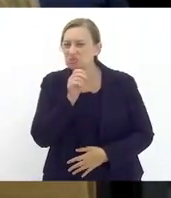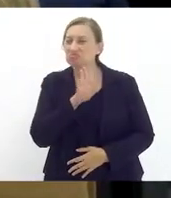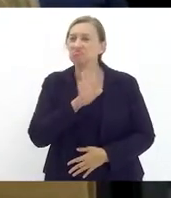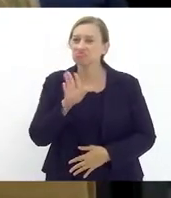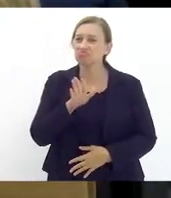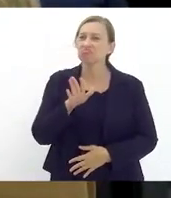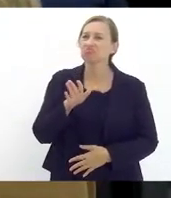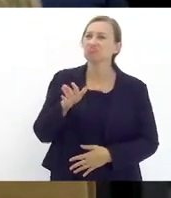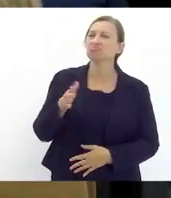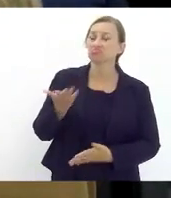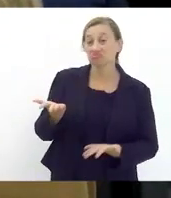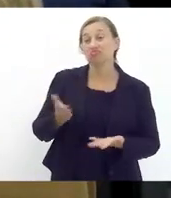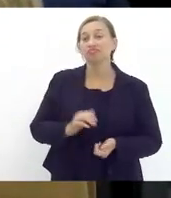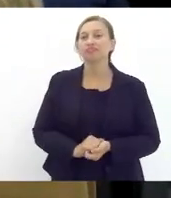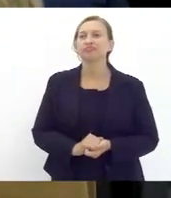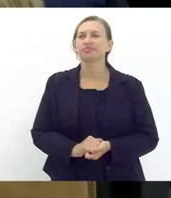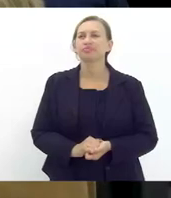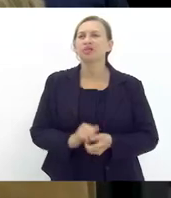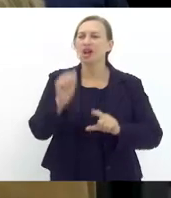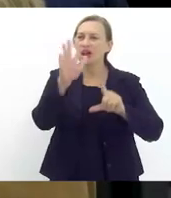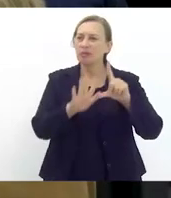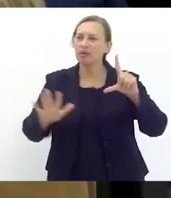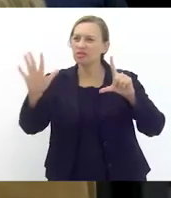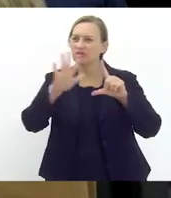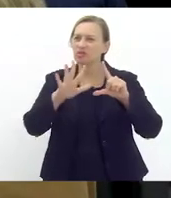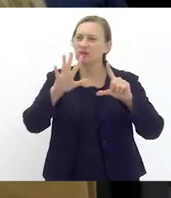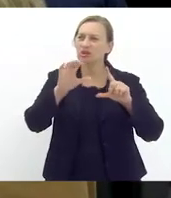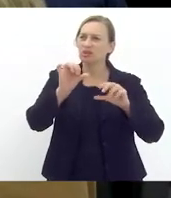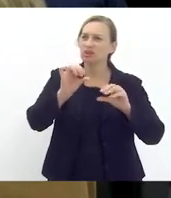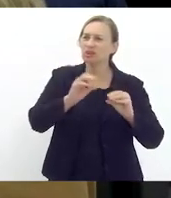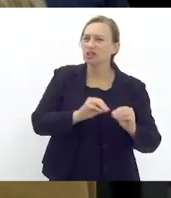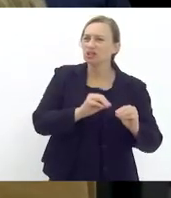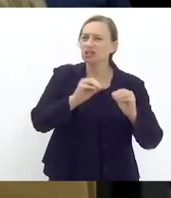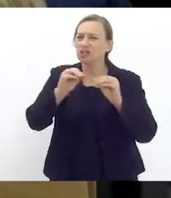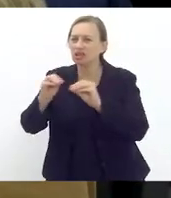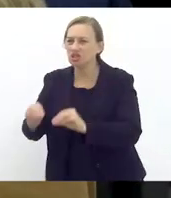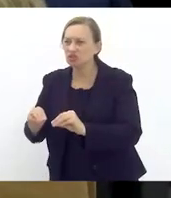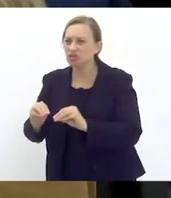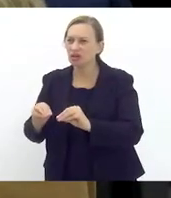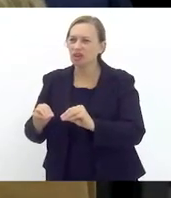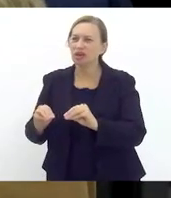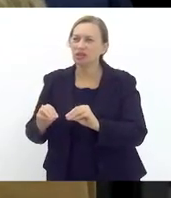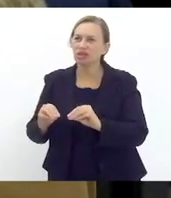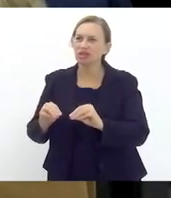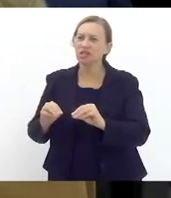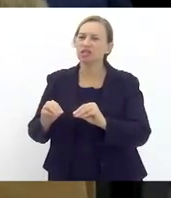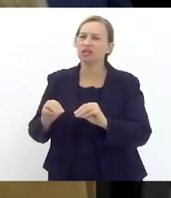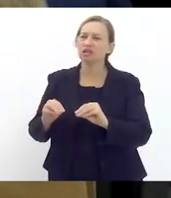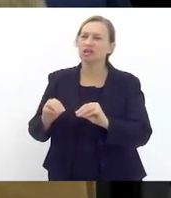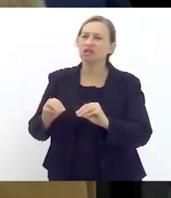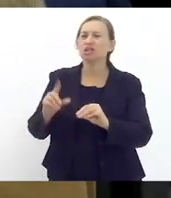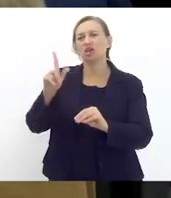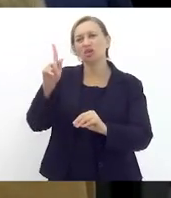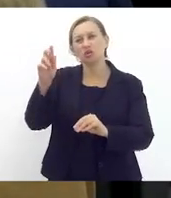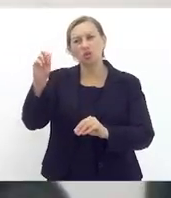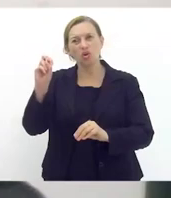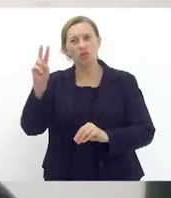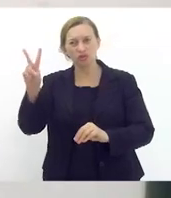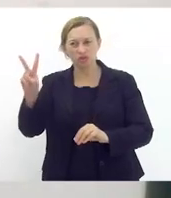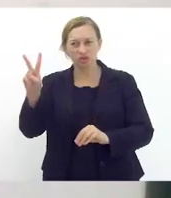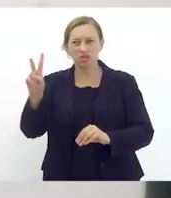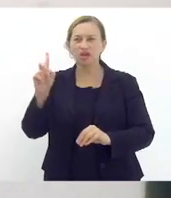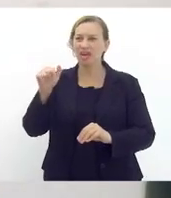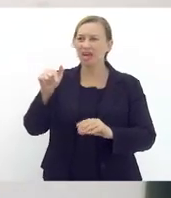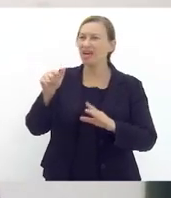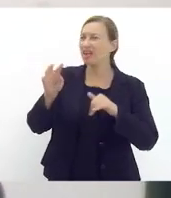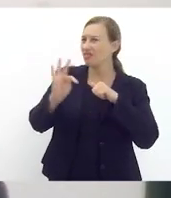A minoria pois é a plataforma transfere gov ela é uma plataforma relativamente mais